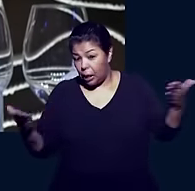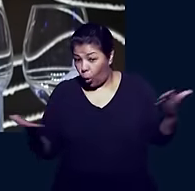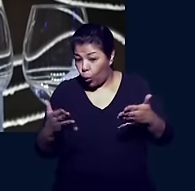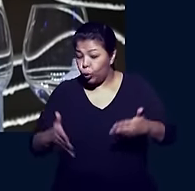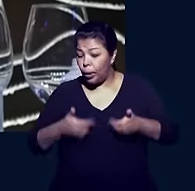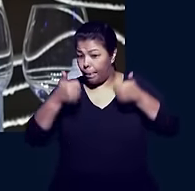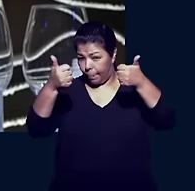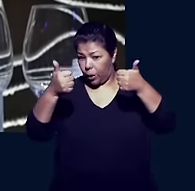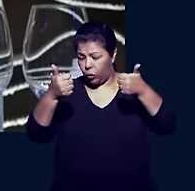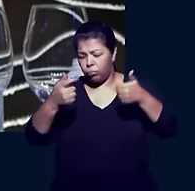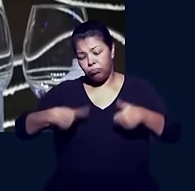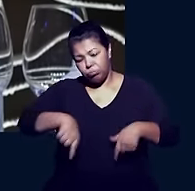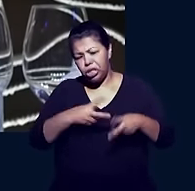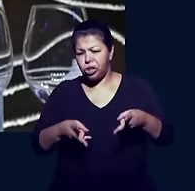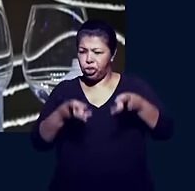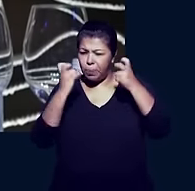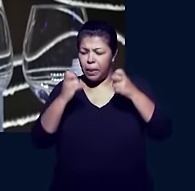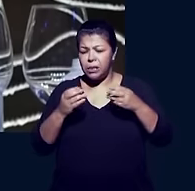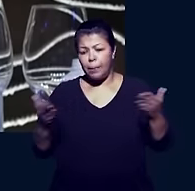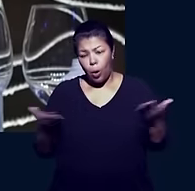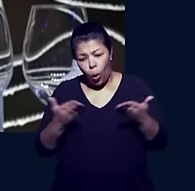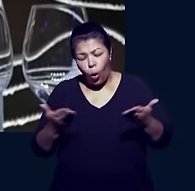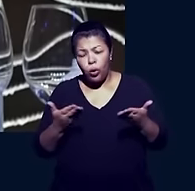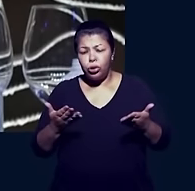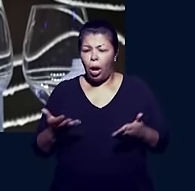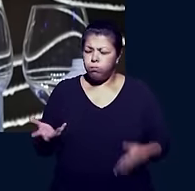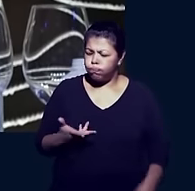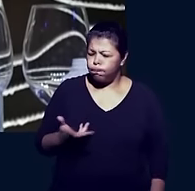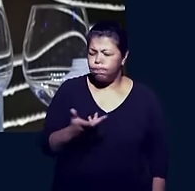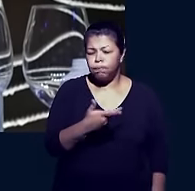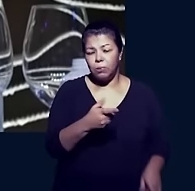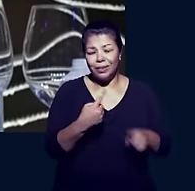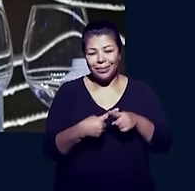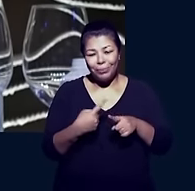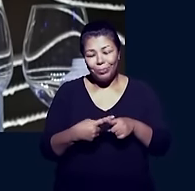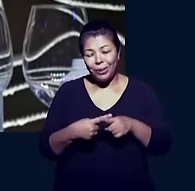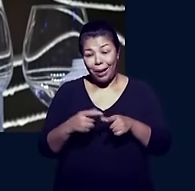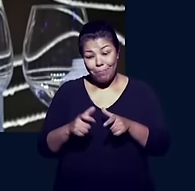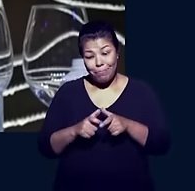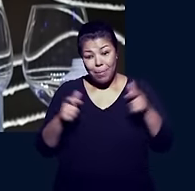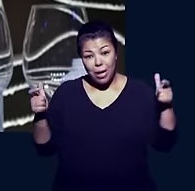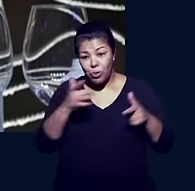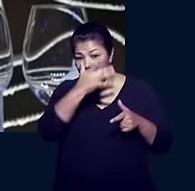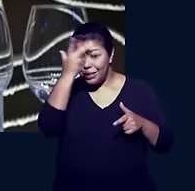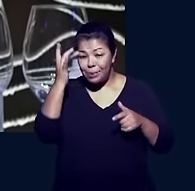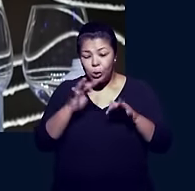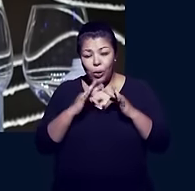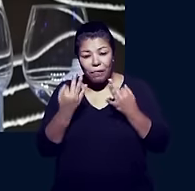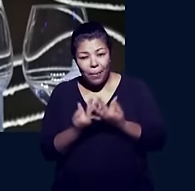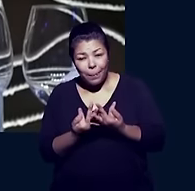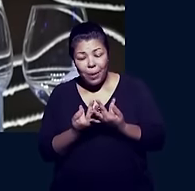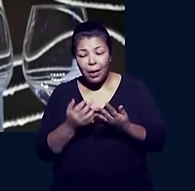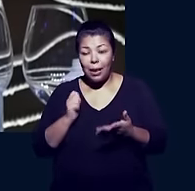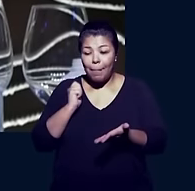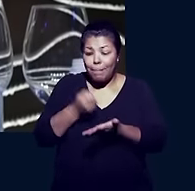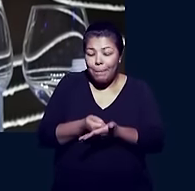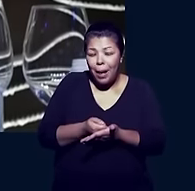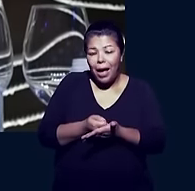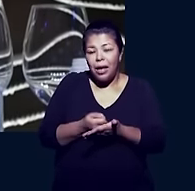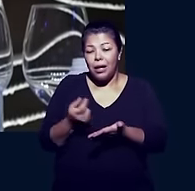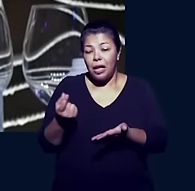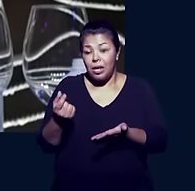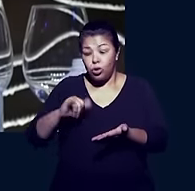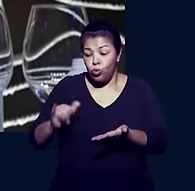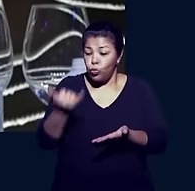vê uma economia des alavancada que hoje empresas e famílias pagam menos juros do que pagavam antes da pandemia eh em relação ao